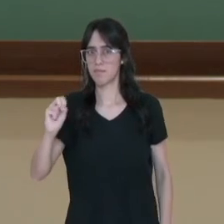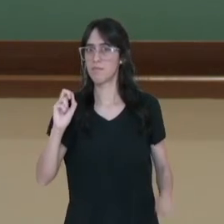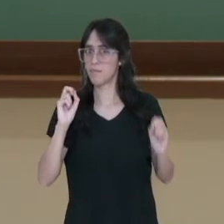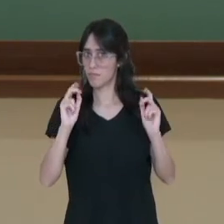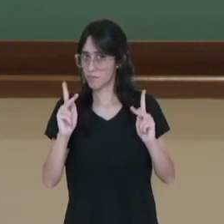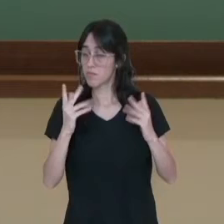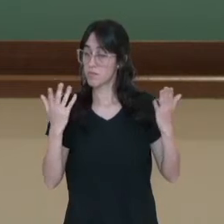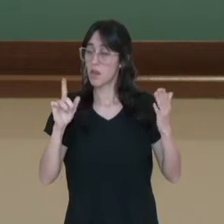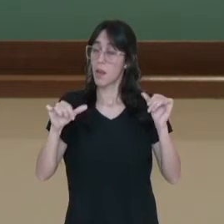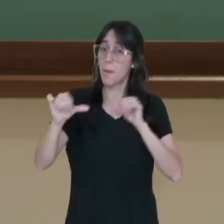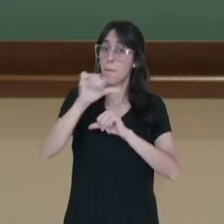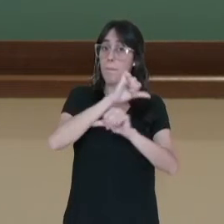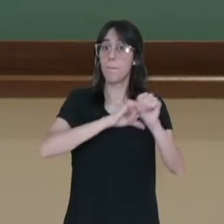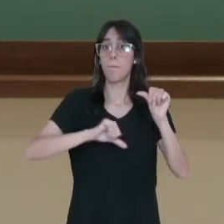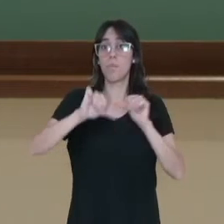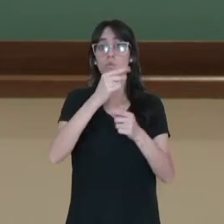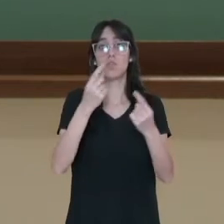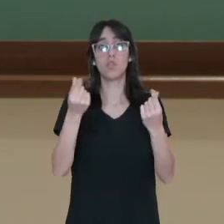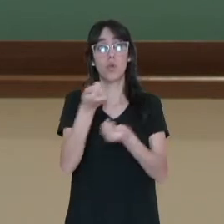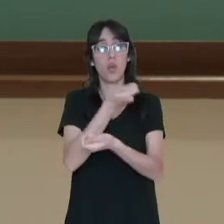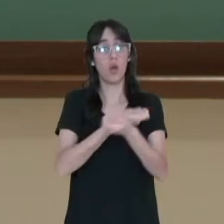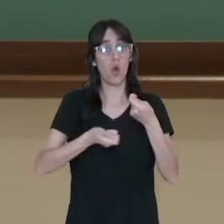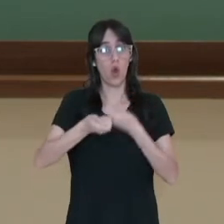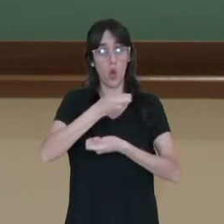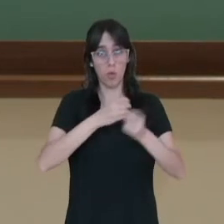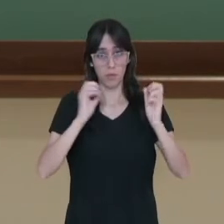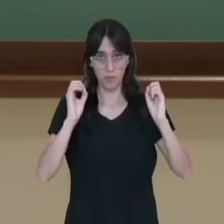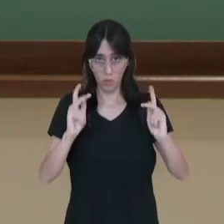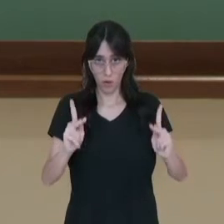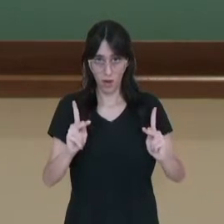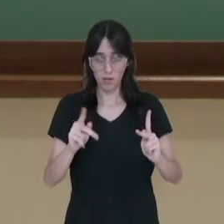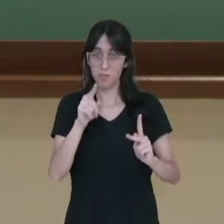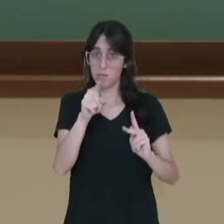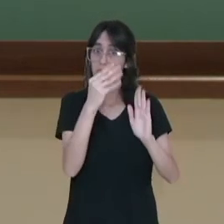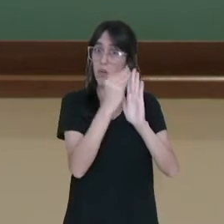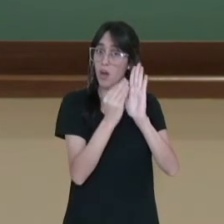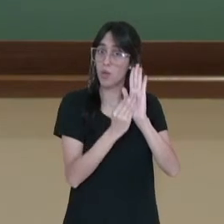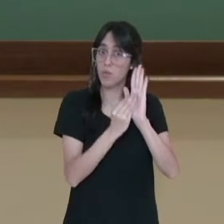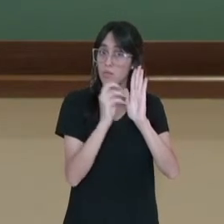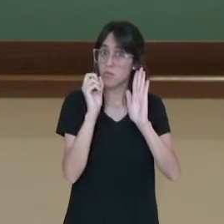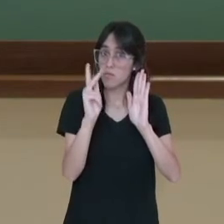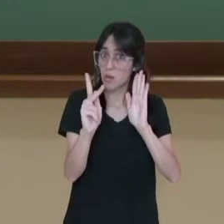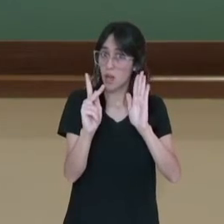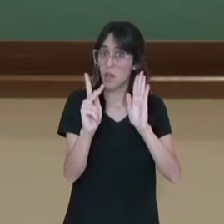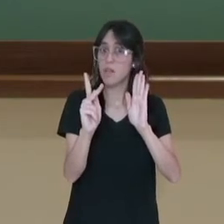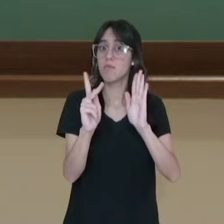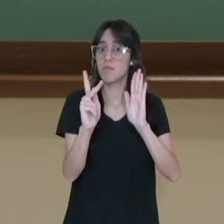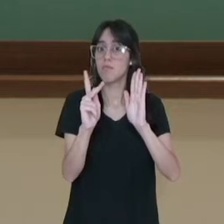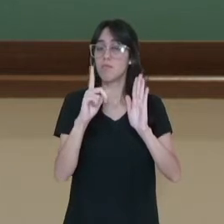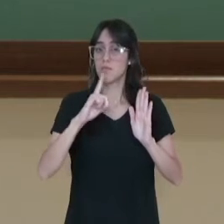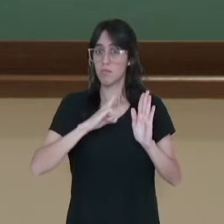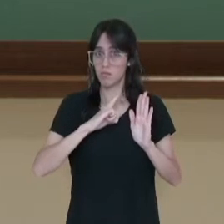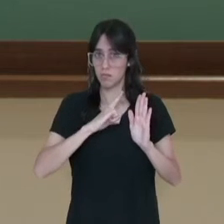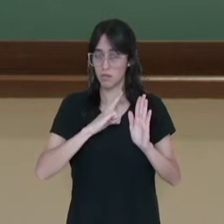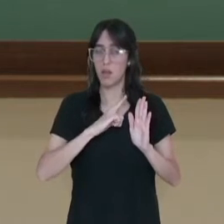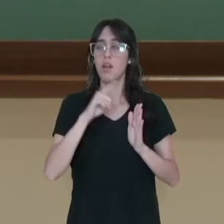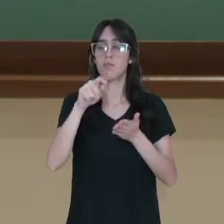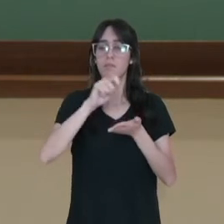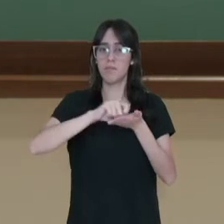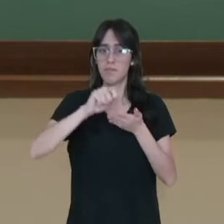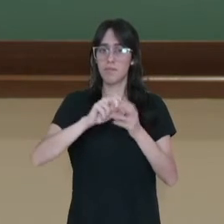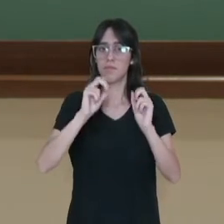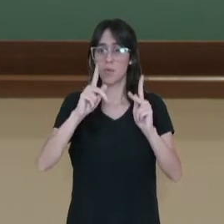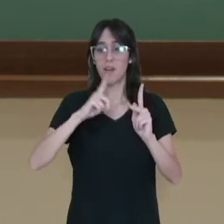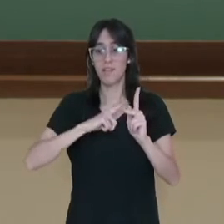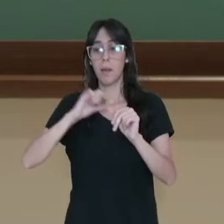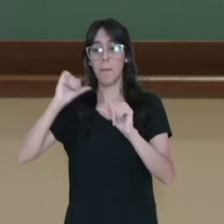Perestroika, reestruturação econômica. Anotou? Glasnost? Isso, reforma